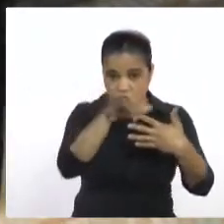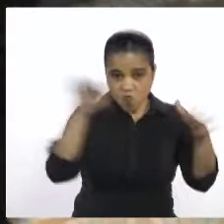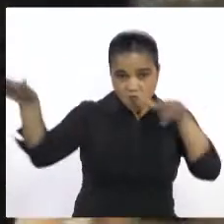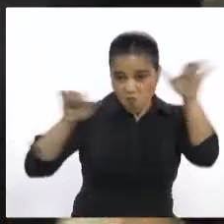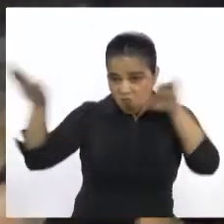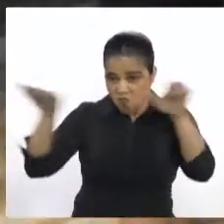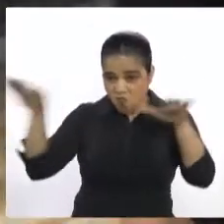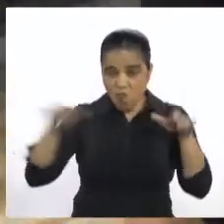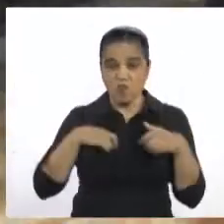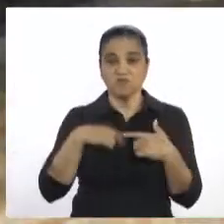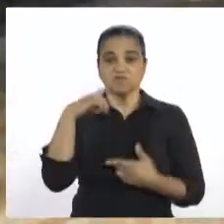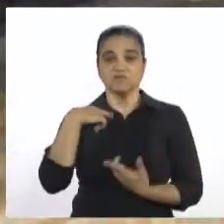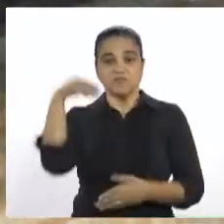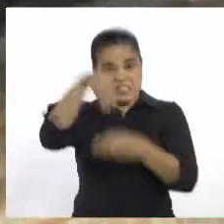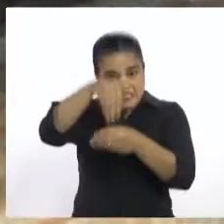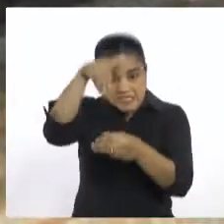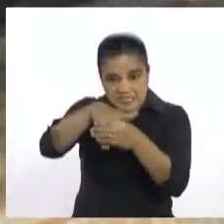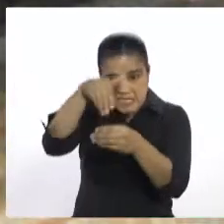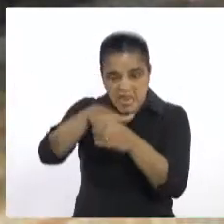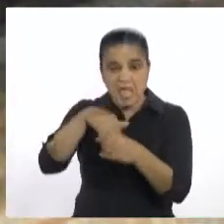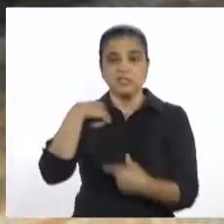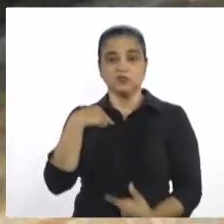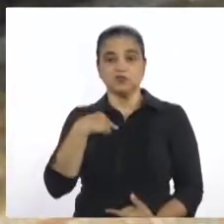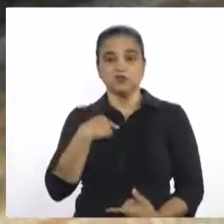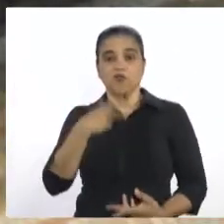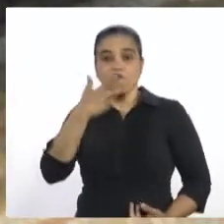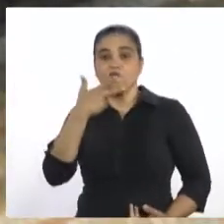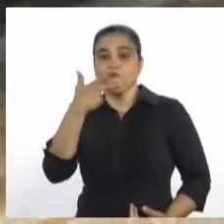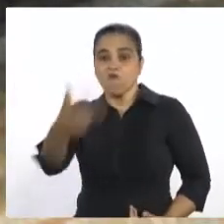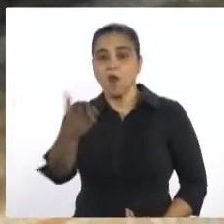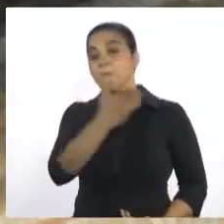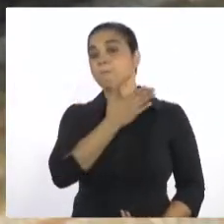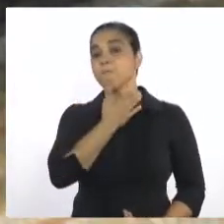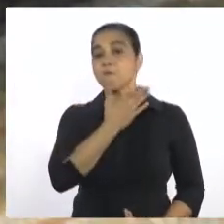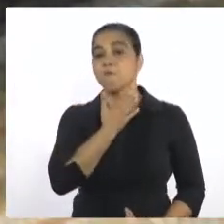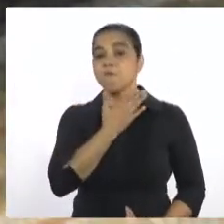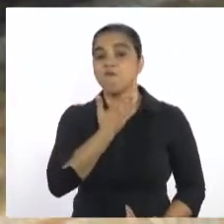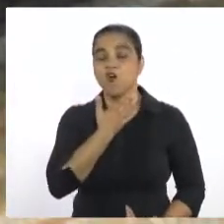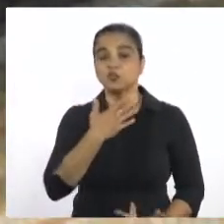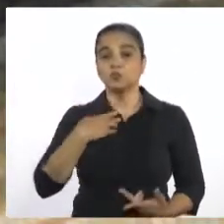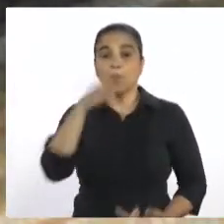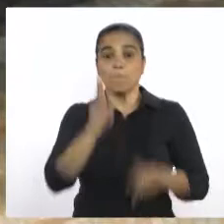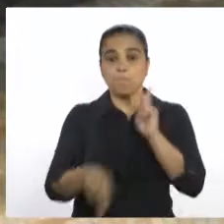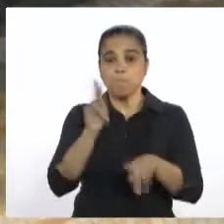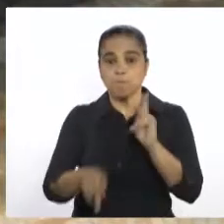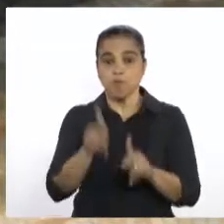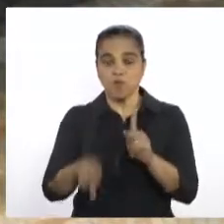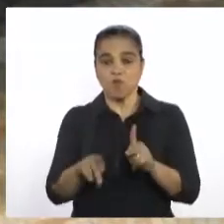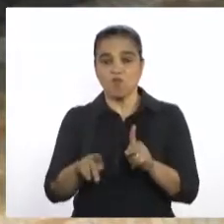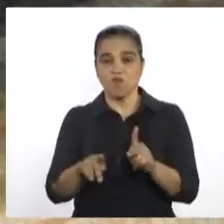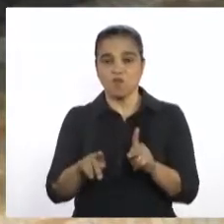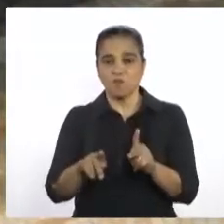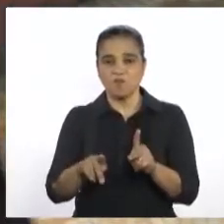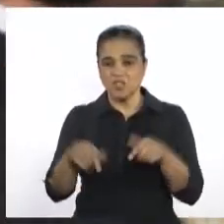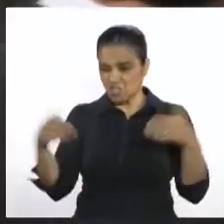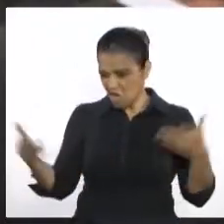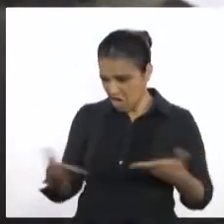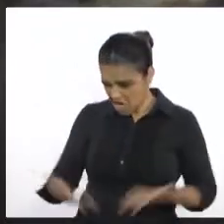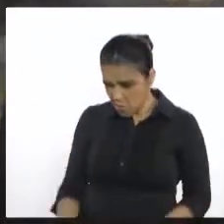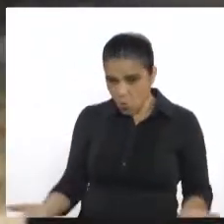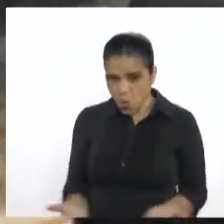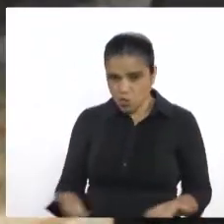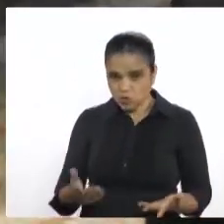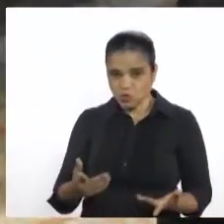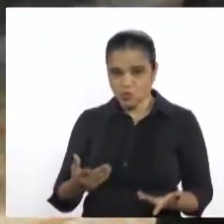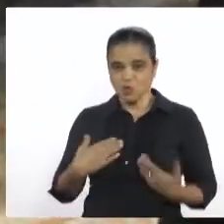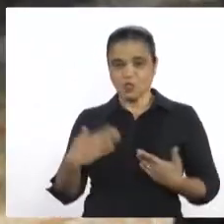fomos eleitos para responder e falar a favor do povo. Não estamos aqui para benefício nenhum em prol